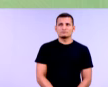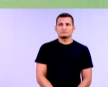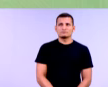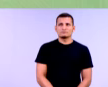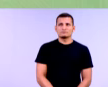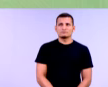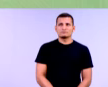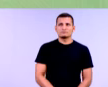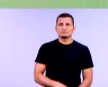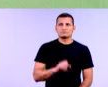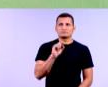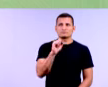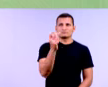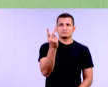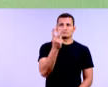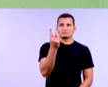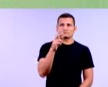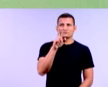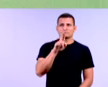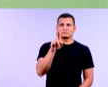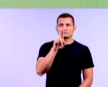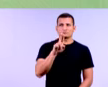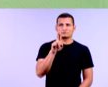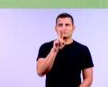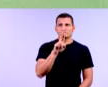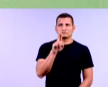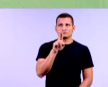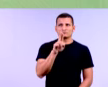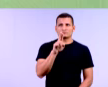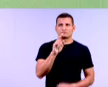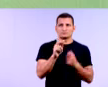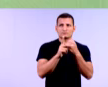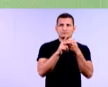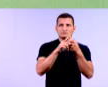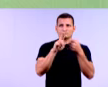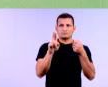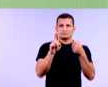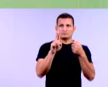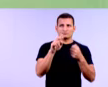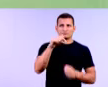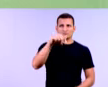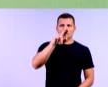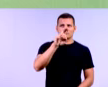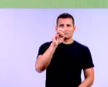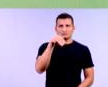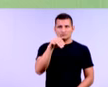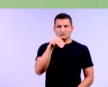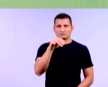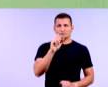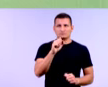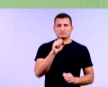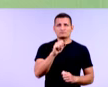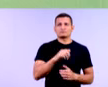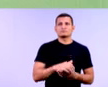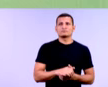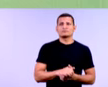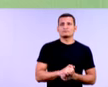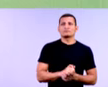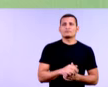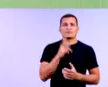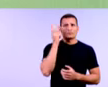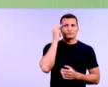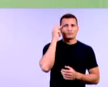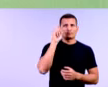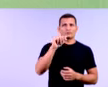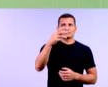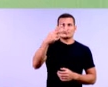formas aqui. Então, o pronome relativo quem admite as duas formas. É. A mais comum é a terceira pessoa do singular. Isso. Mas